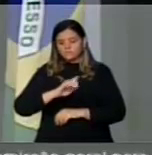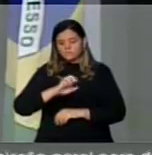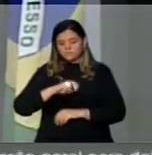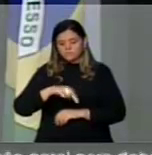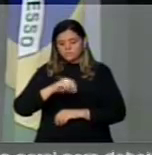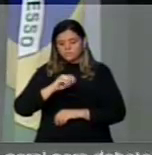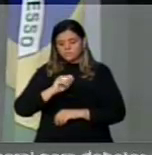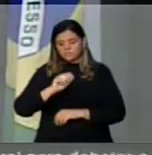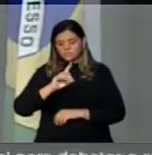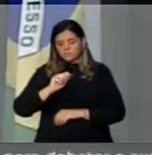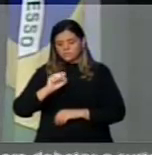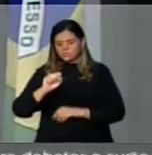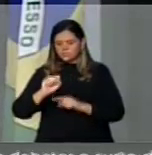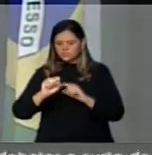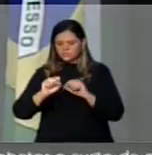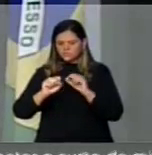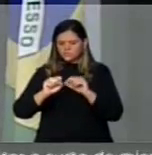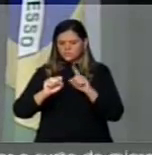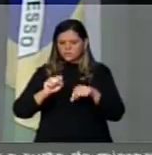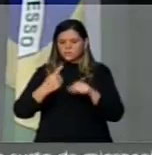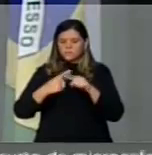Negligenciadas por quem?